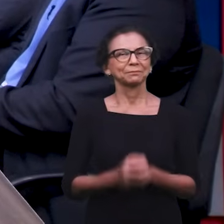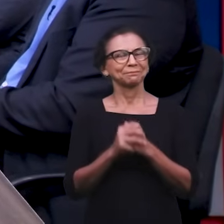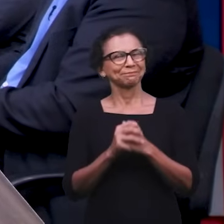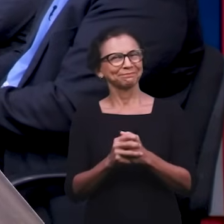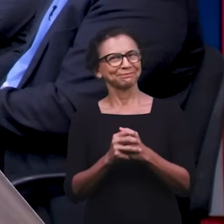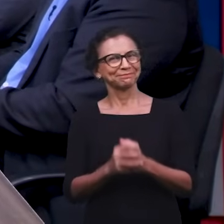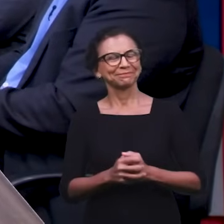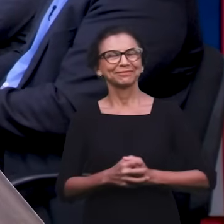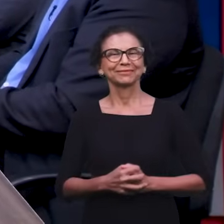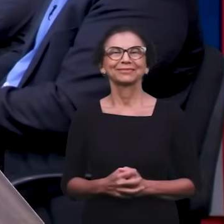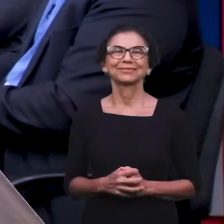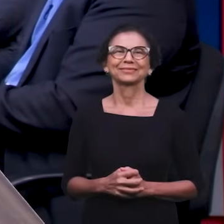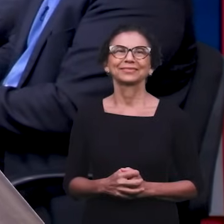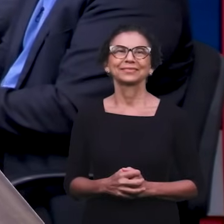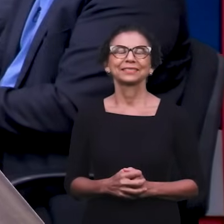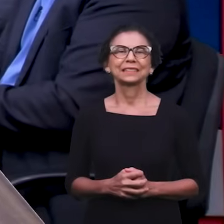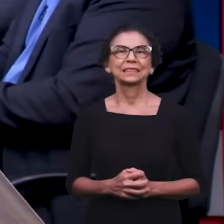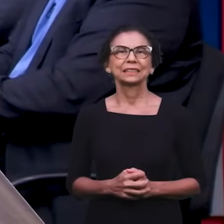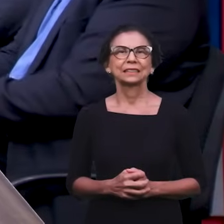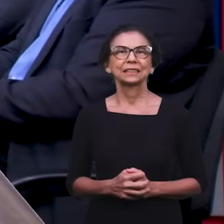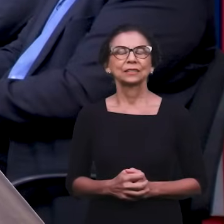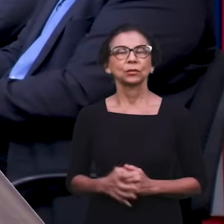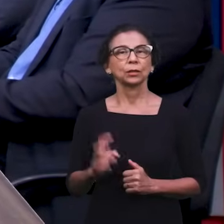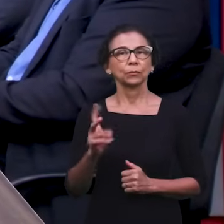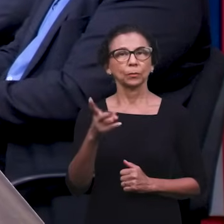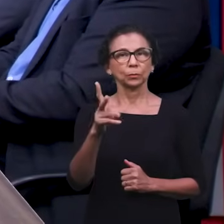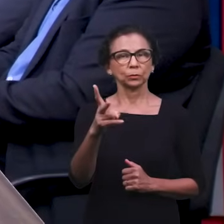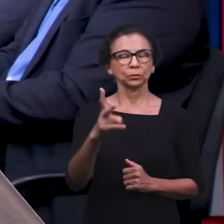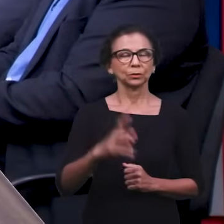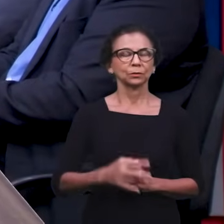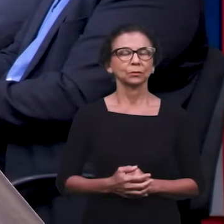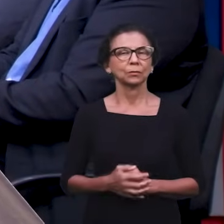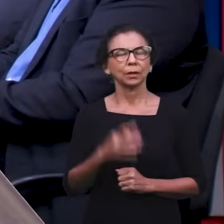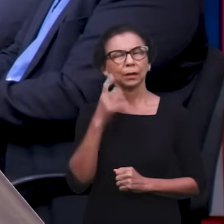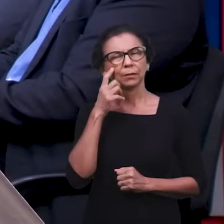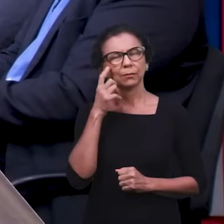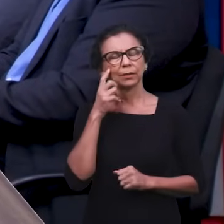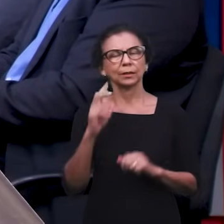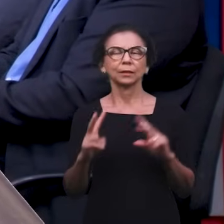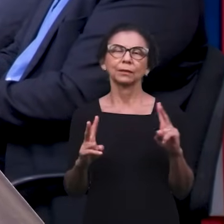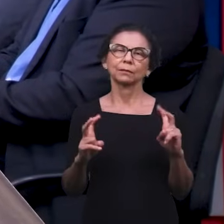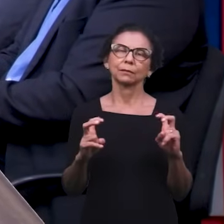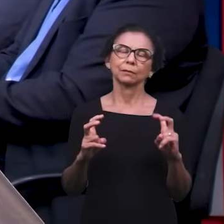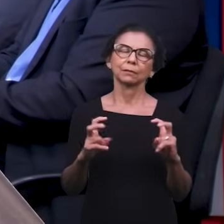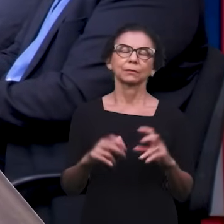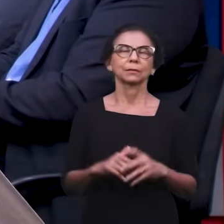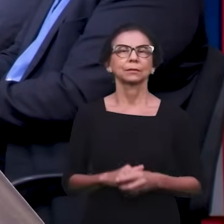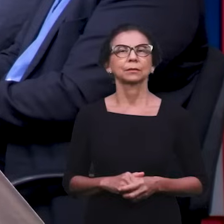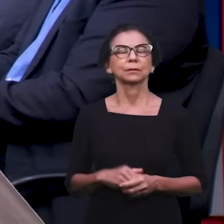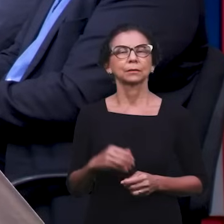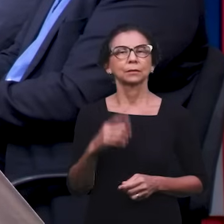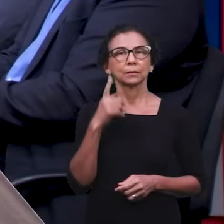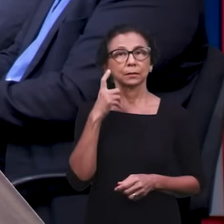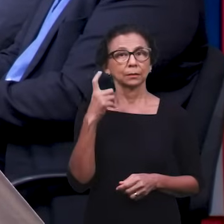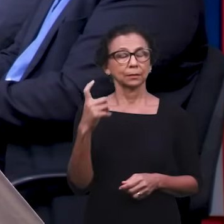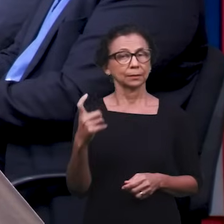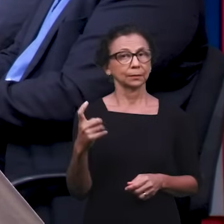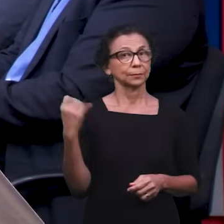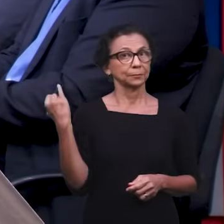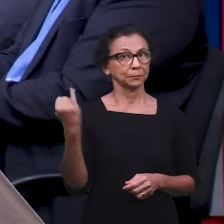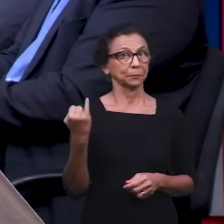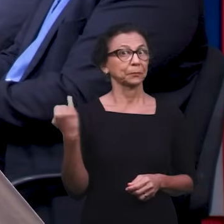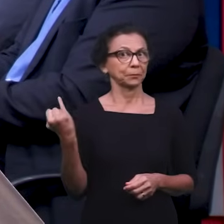Amém. Estamos de volta para falarmos um pouquinho mais a respeito desse tema, que é um tema muito interessante,